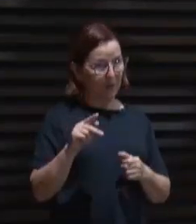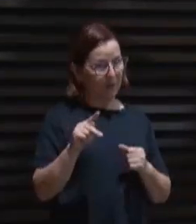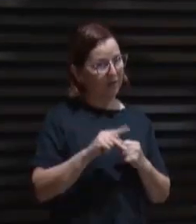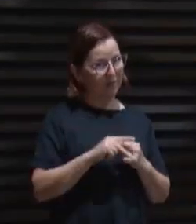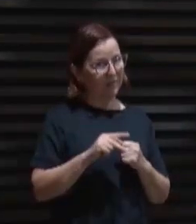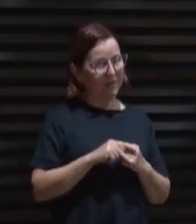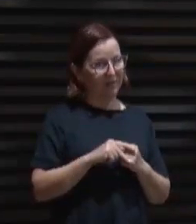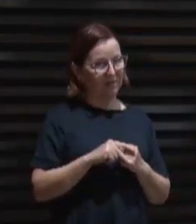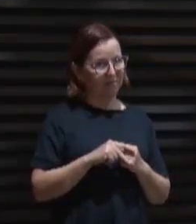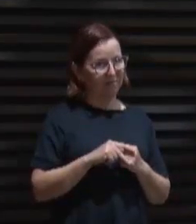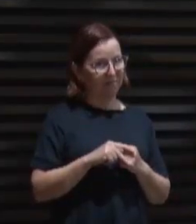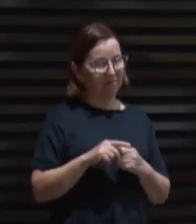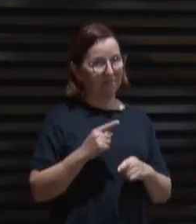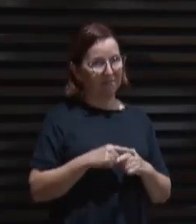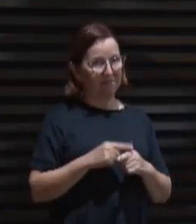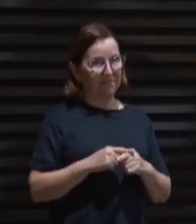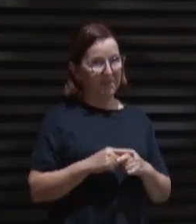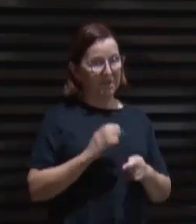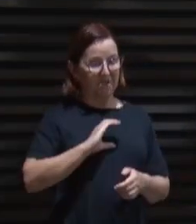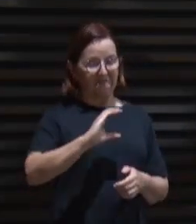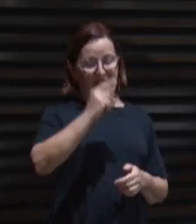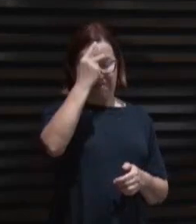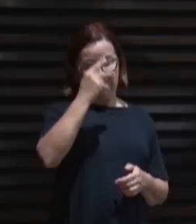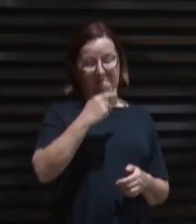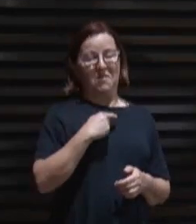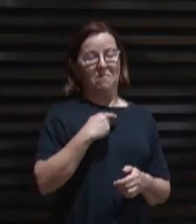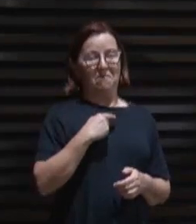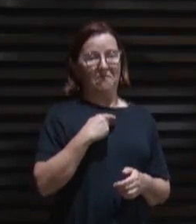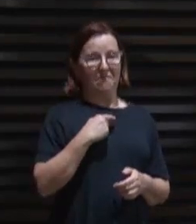De ser autoconfiantes e achar que conosco não vai acontecer.